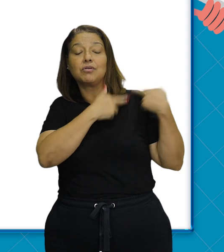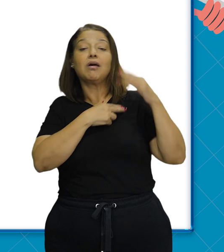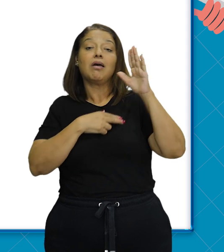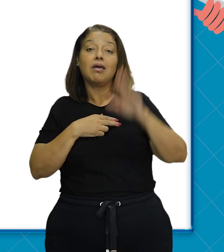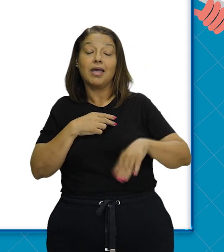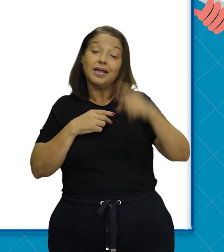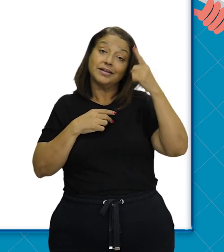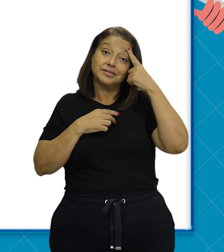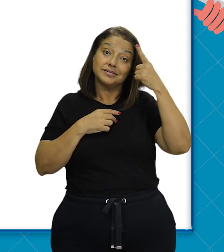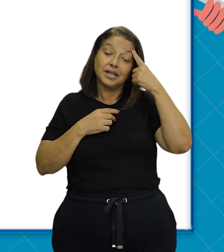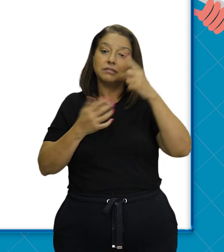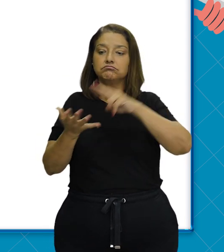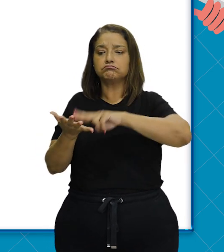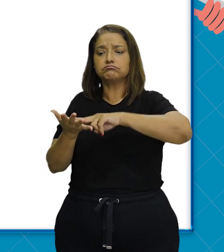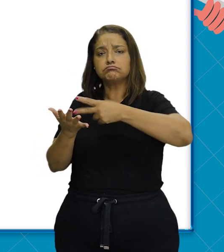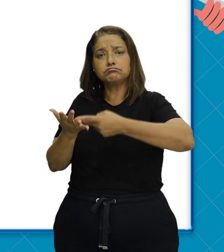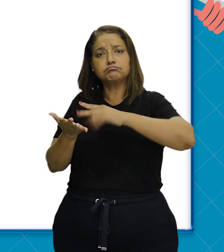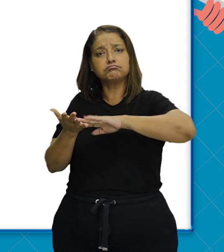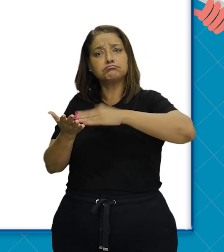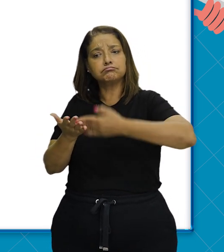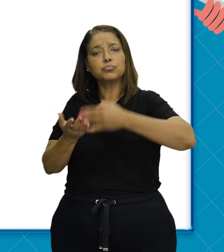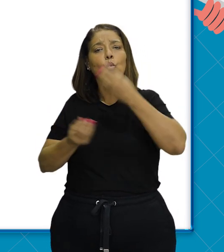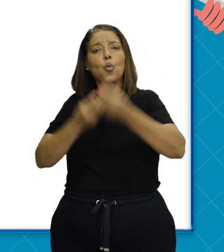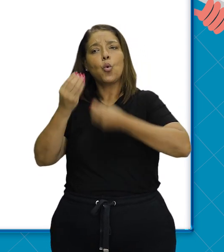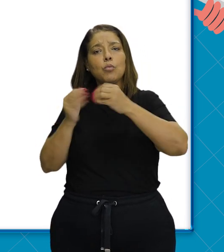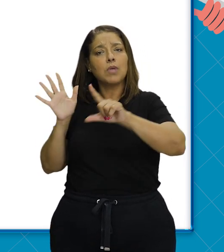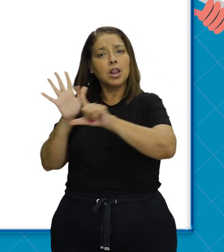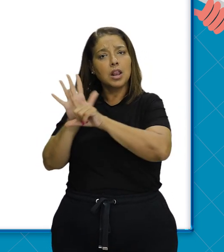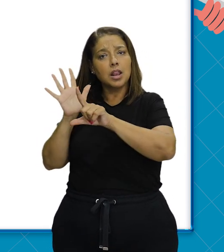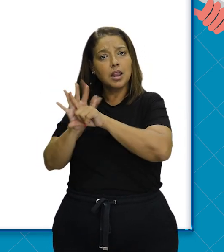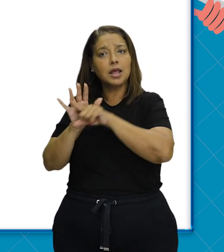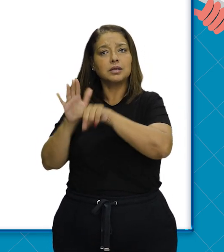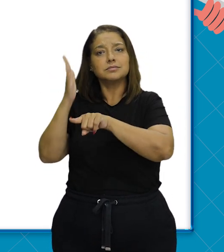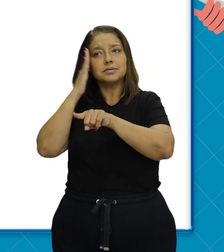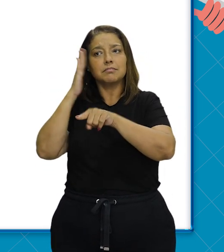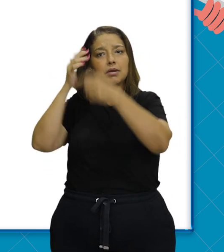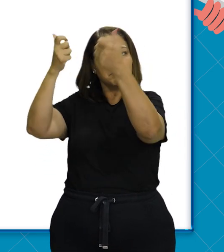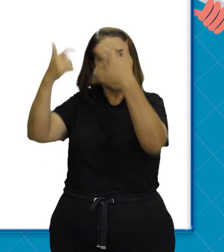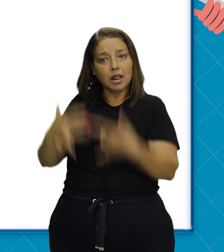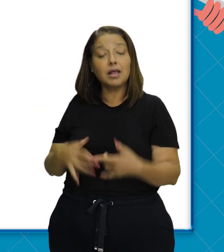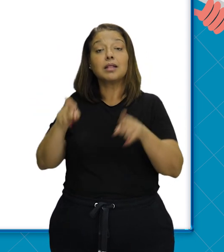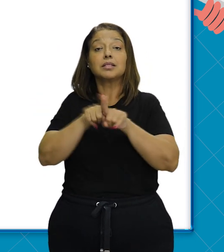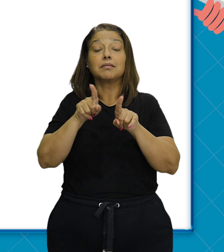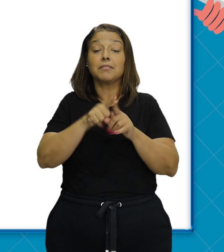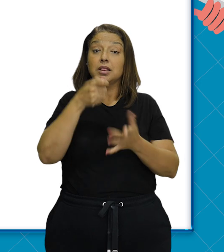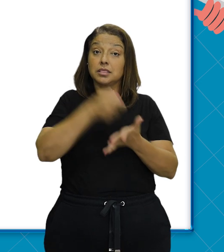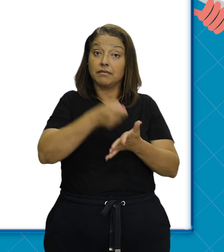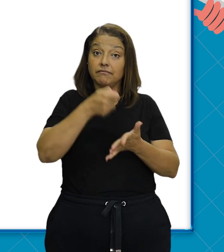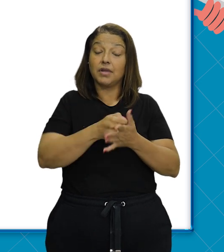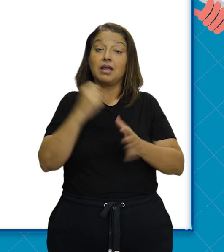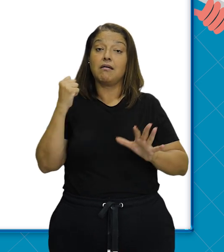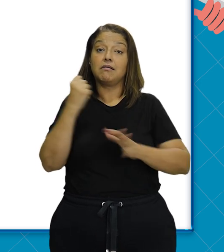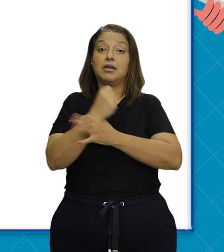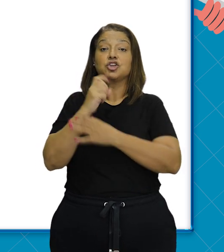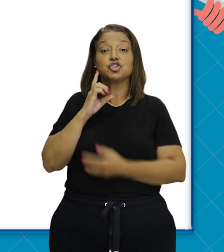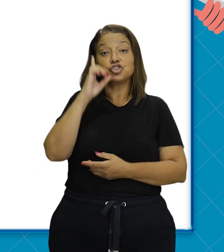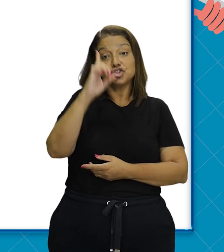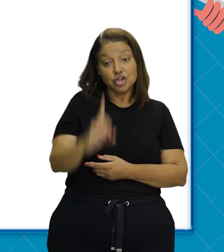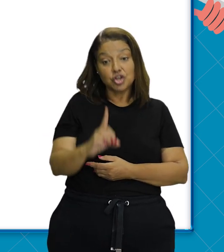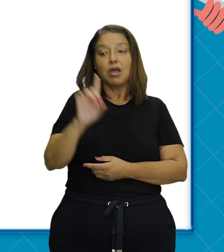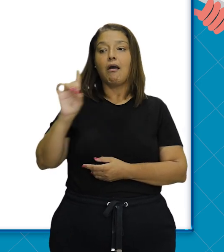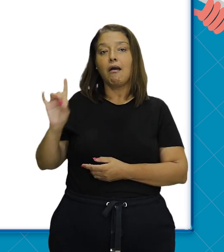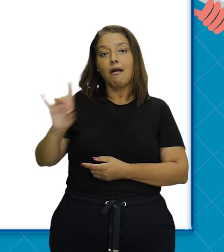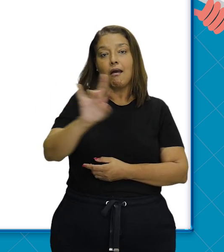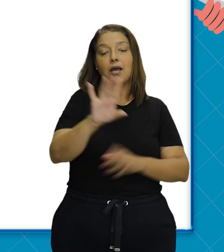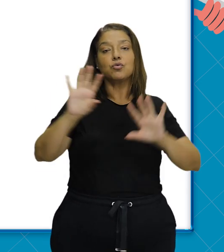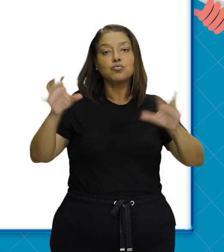pela interpretação e pela execução das leis e tem como dever garantir que os direitos individuais,